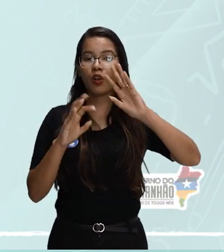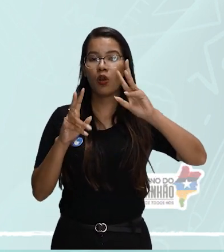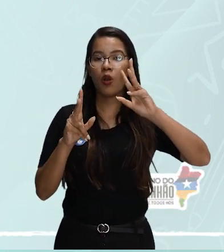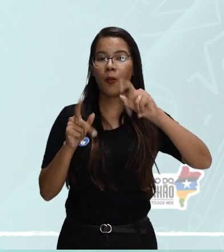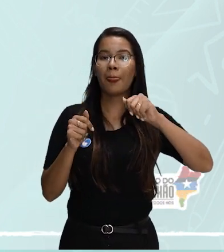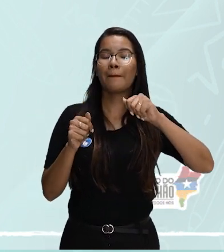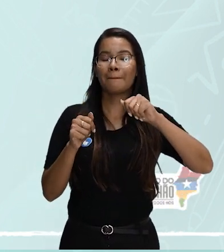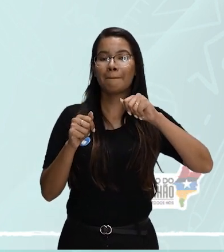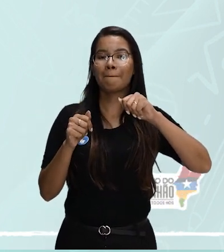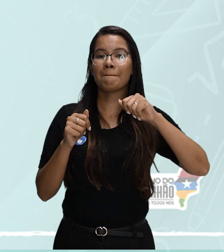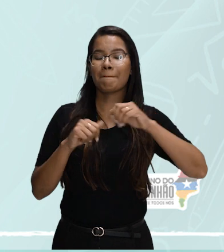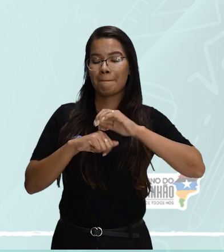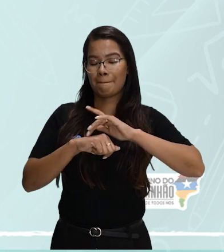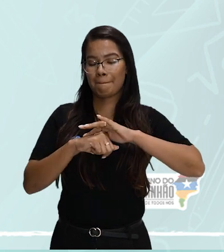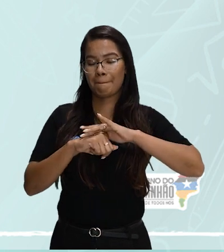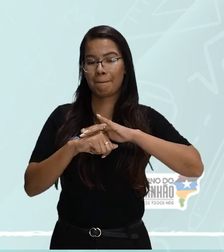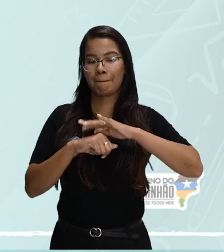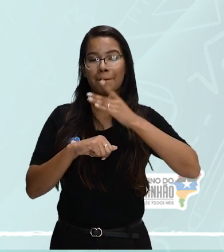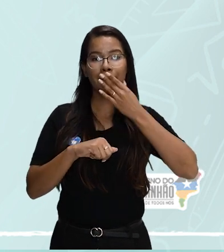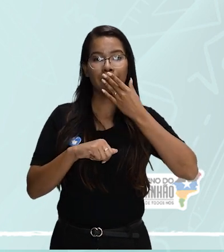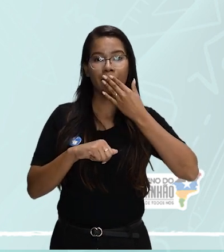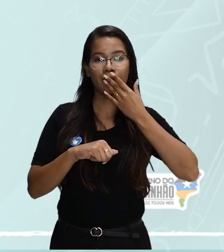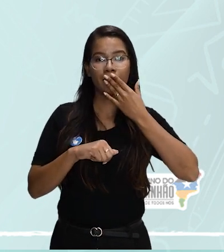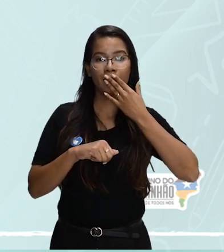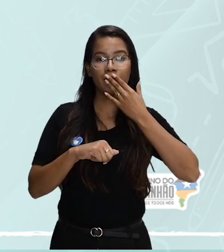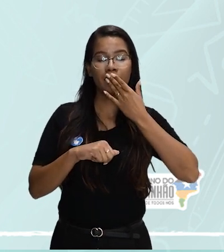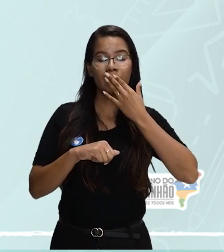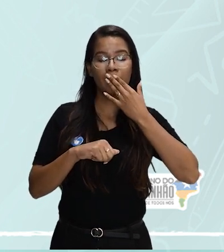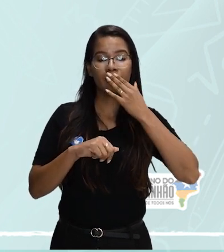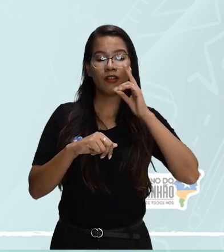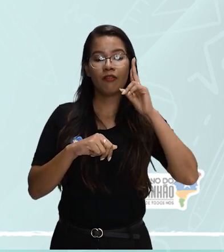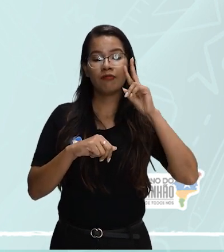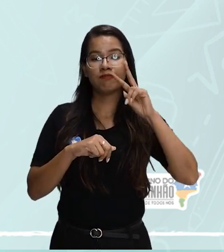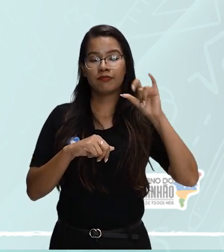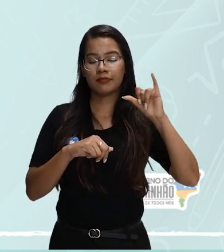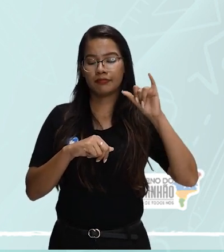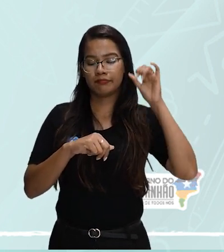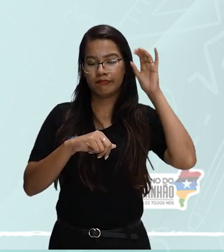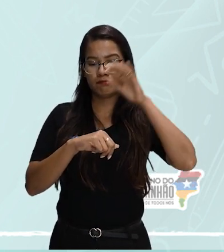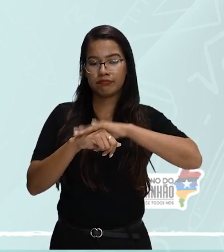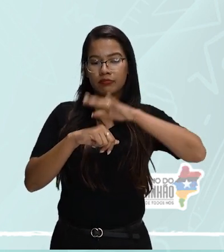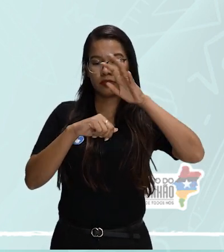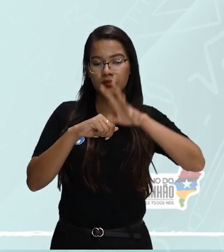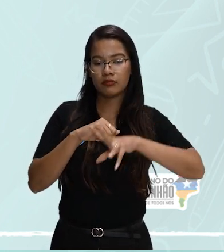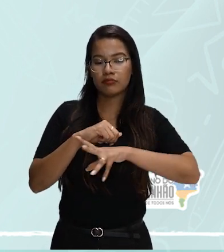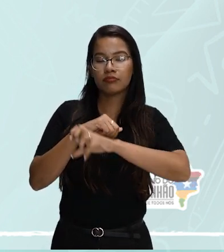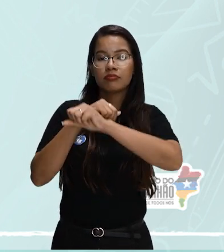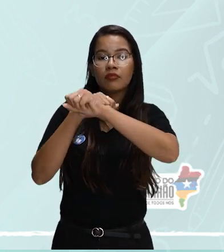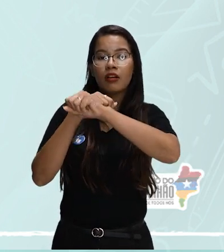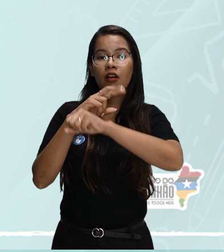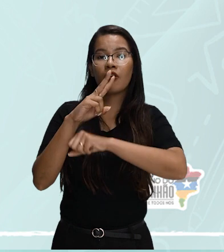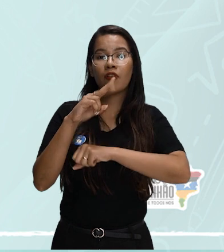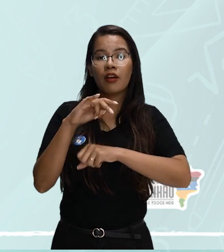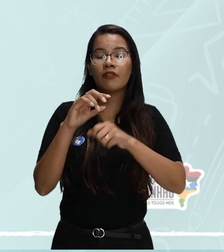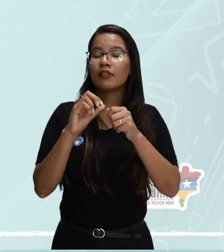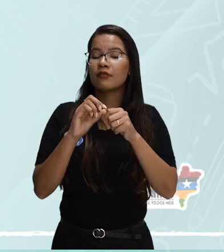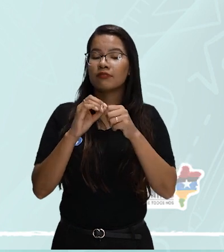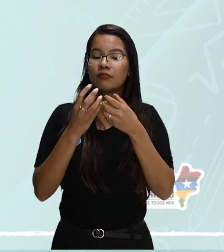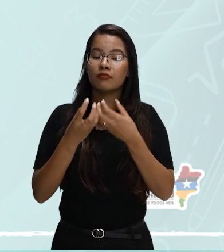cores, certo? Exceto uma cor. Que cor é essa? A sua cor de